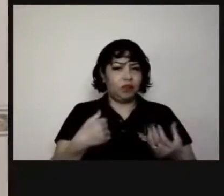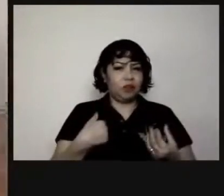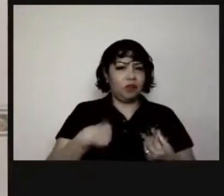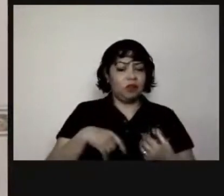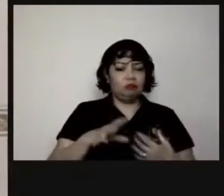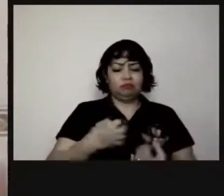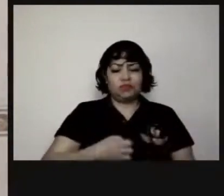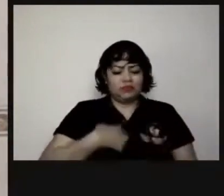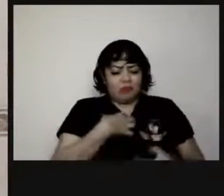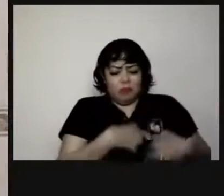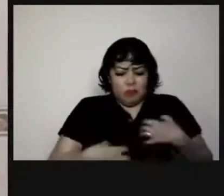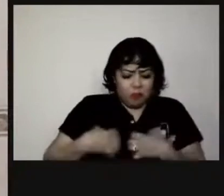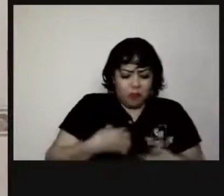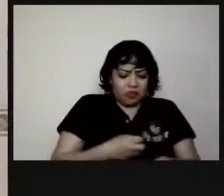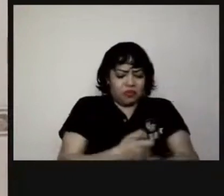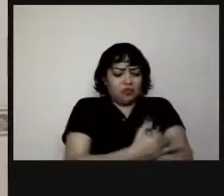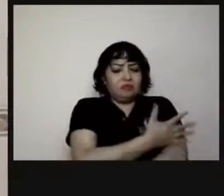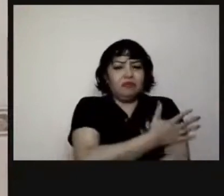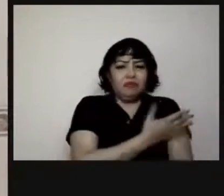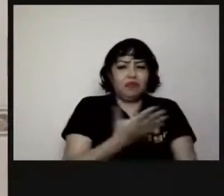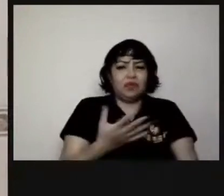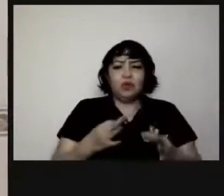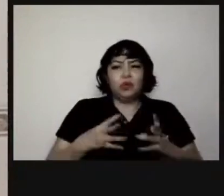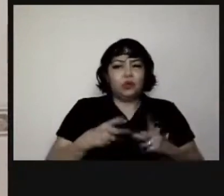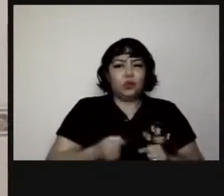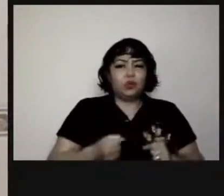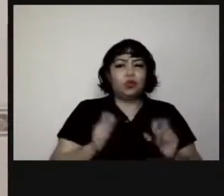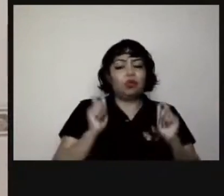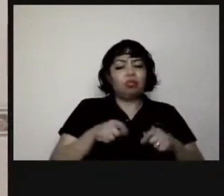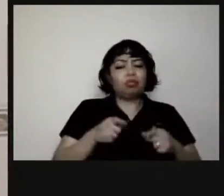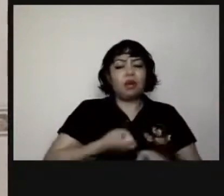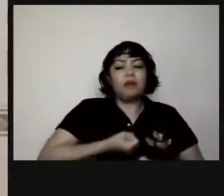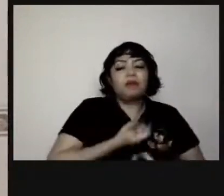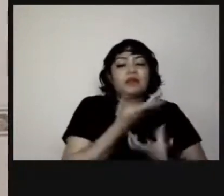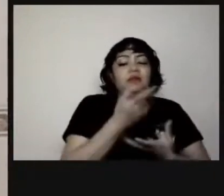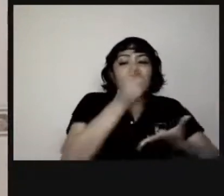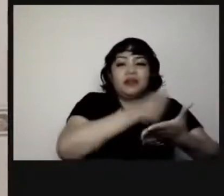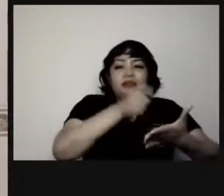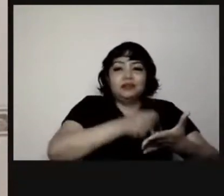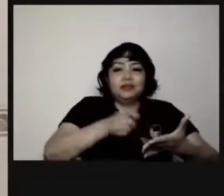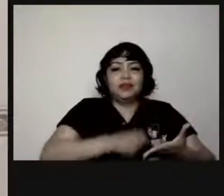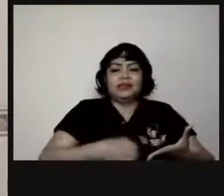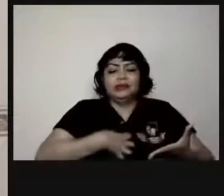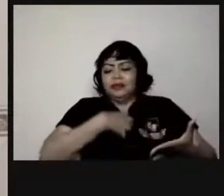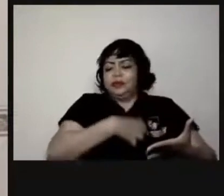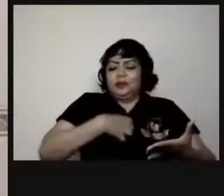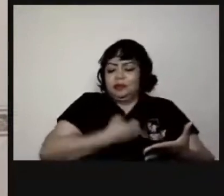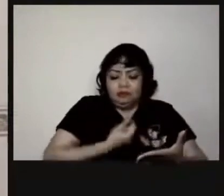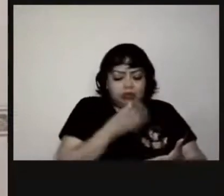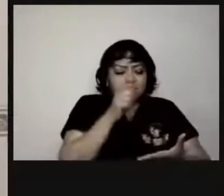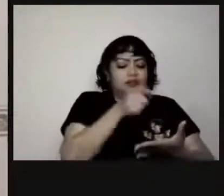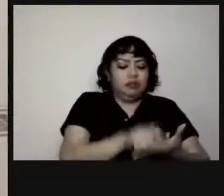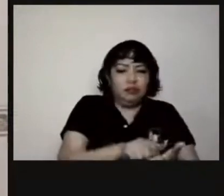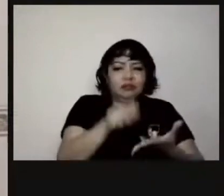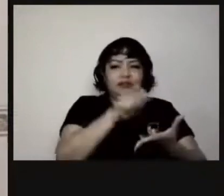angústias, os nossos sentimentos, as nossas emoções a partir aí da palavra, né, poética. Então,